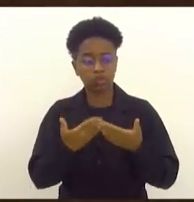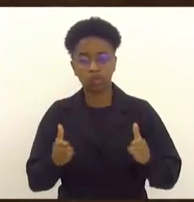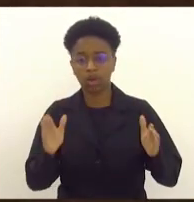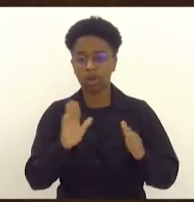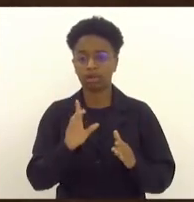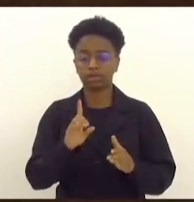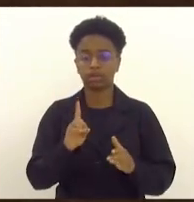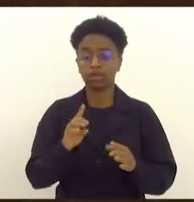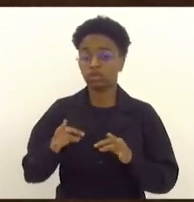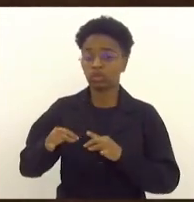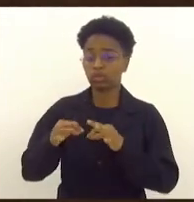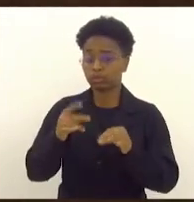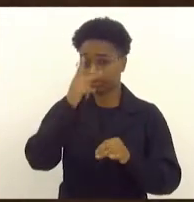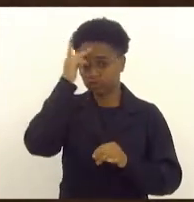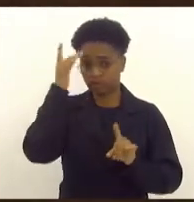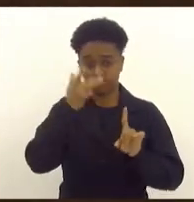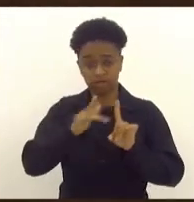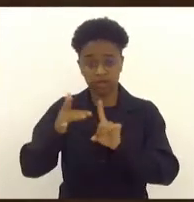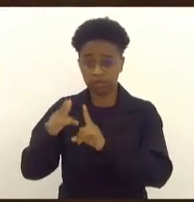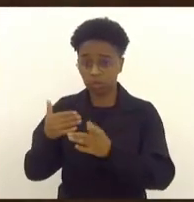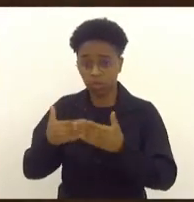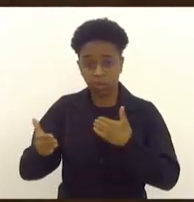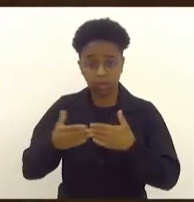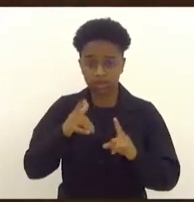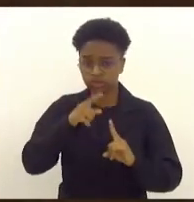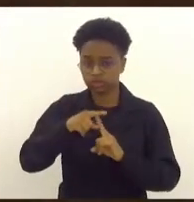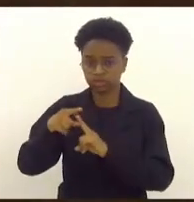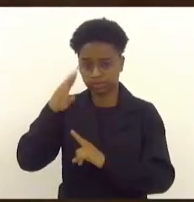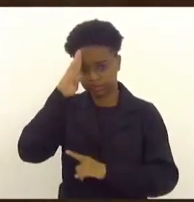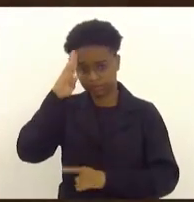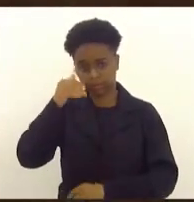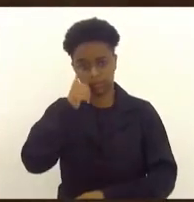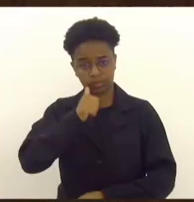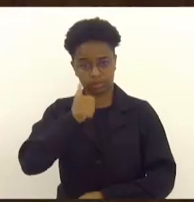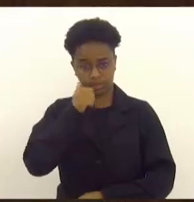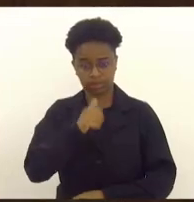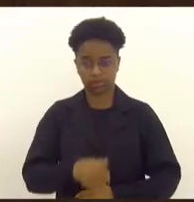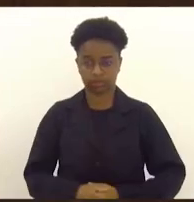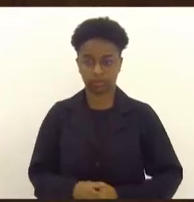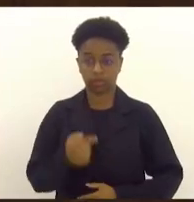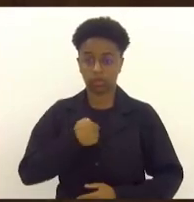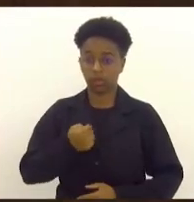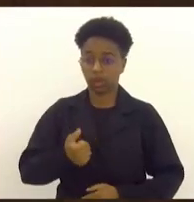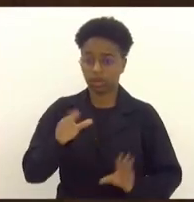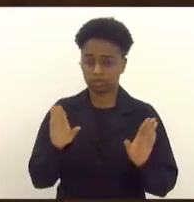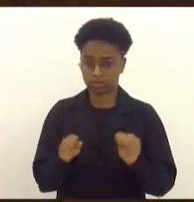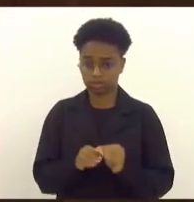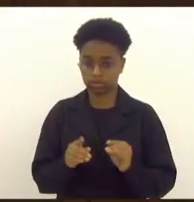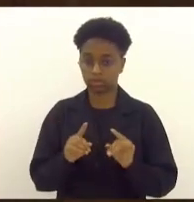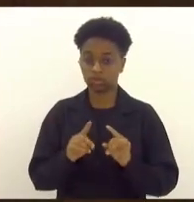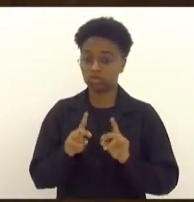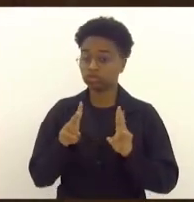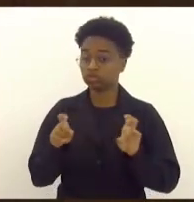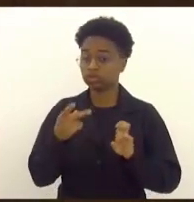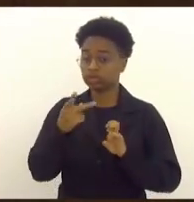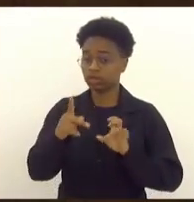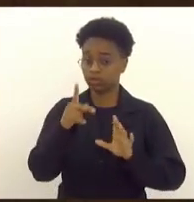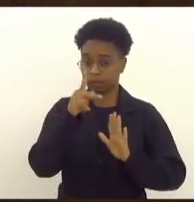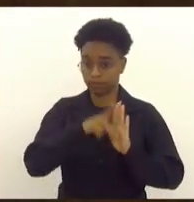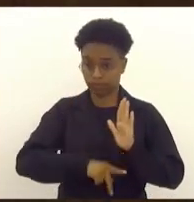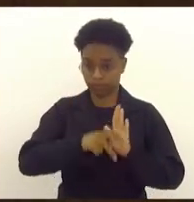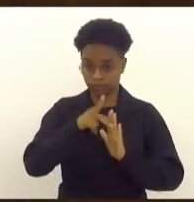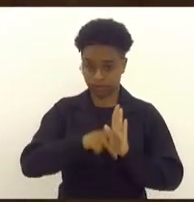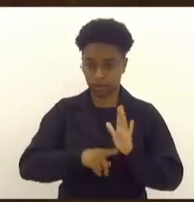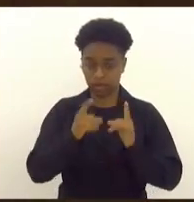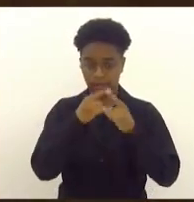todas as pessoas que são vítimas de qualquer tipo sobretudo as mulheres em relação para concluir ao seu projeto das